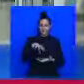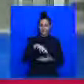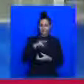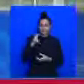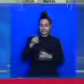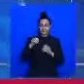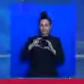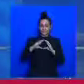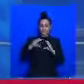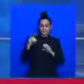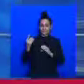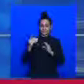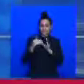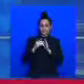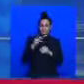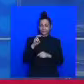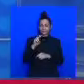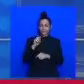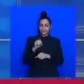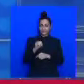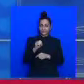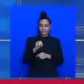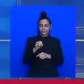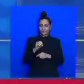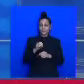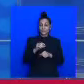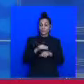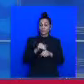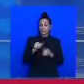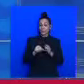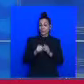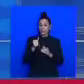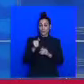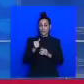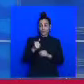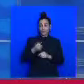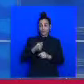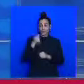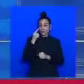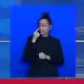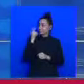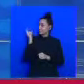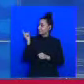embaralhando 50 bolas numeradas de 01 a 50. Vamos chamar o primeiro número.